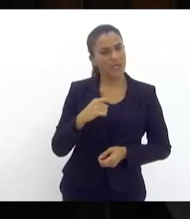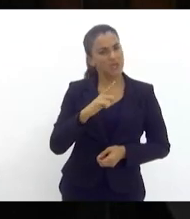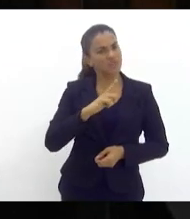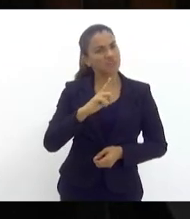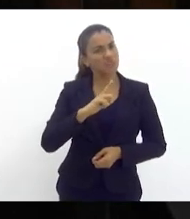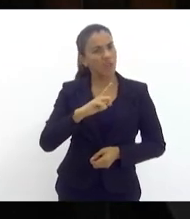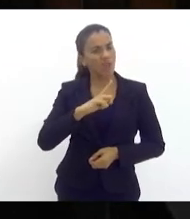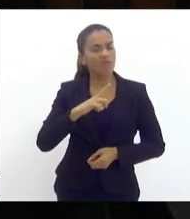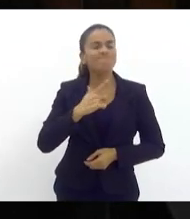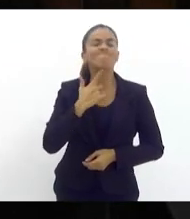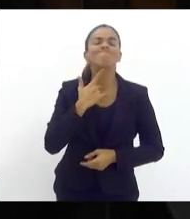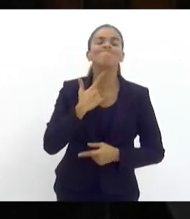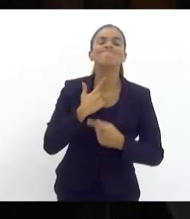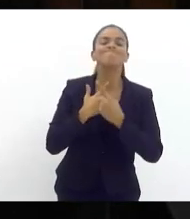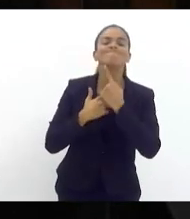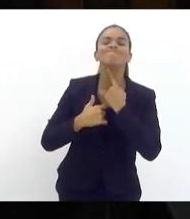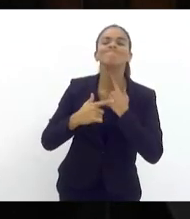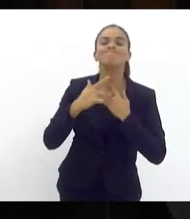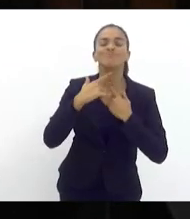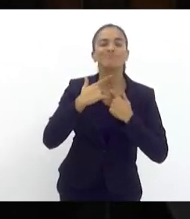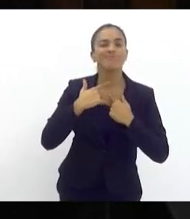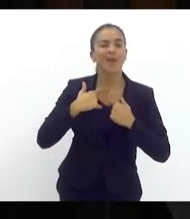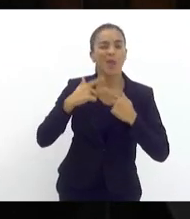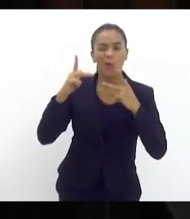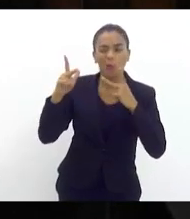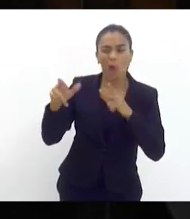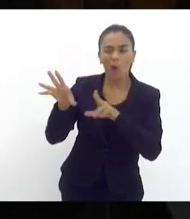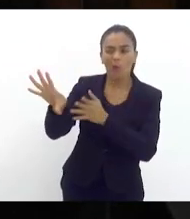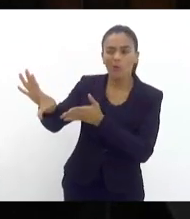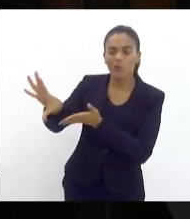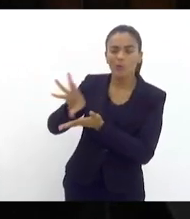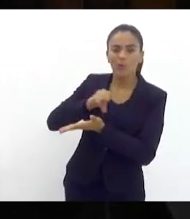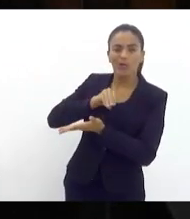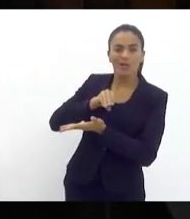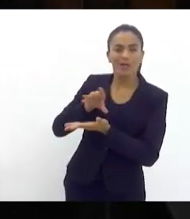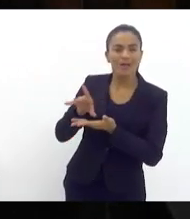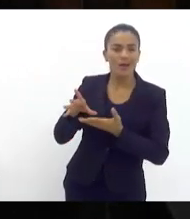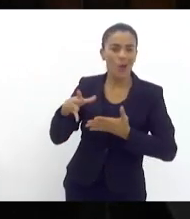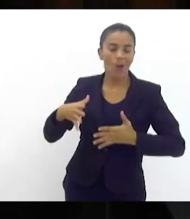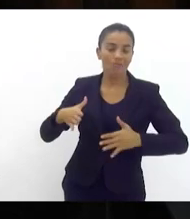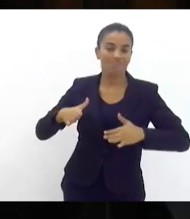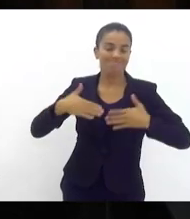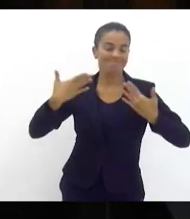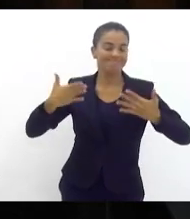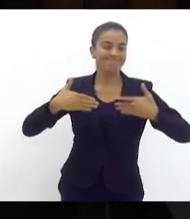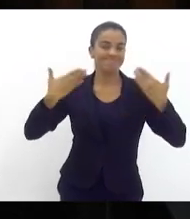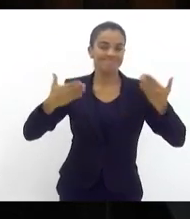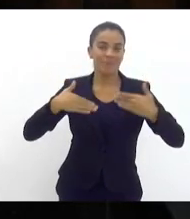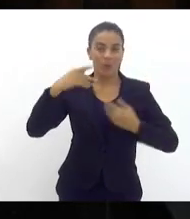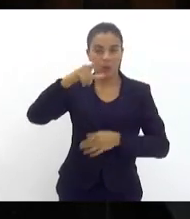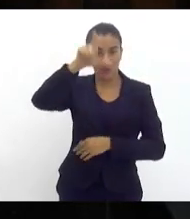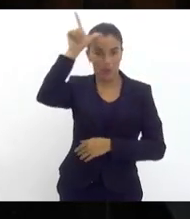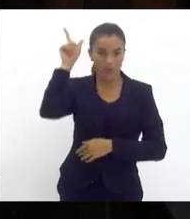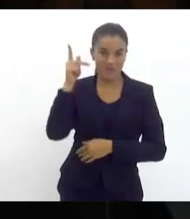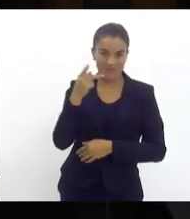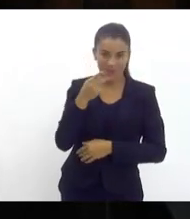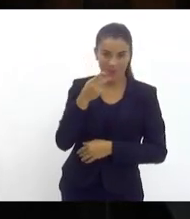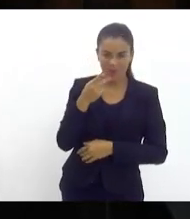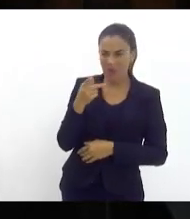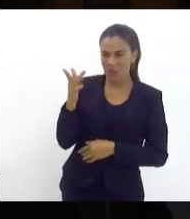vontade de ter esse ânimo que o Luiz Paulo tem está há 20 anos que nós estamos juntos